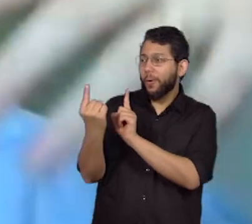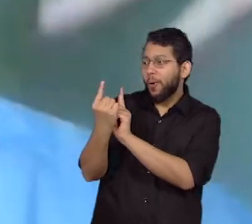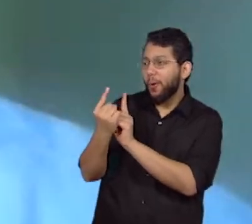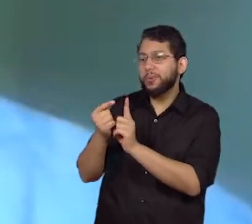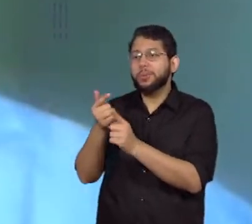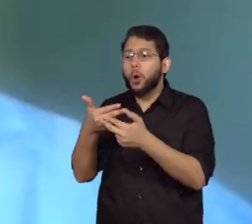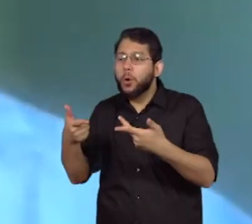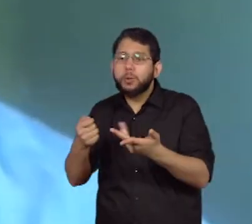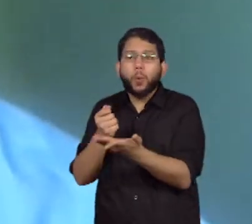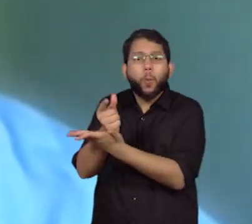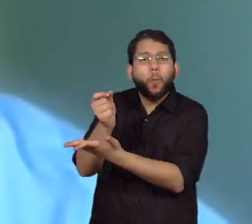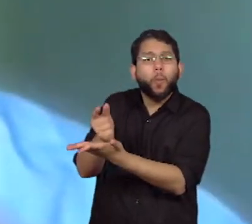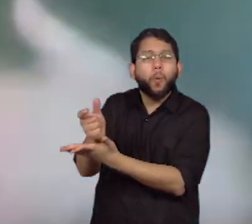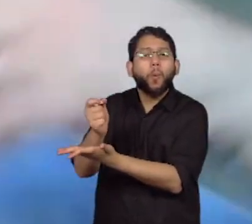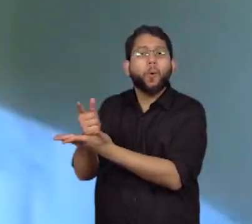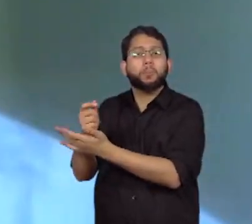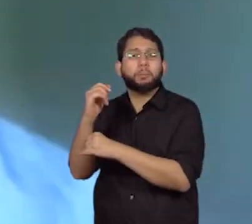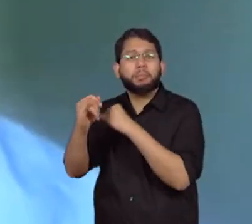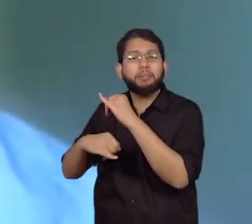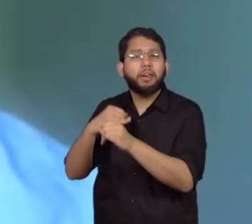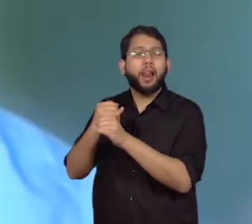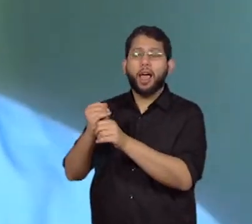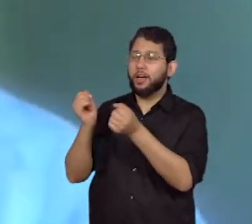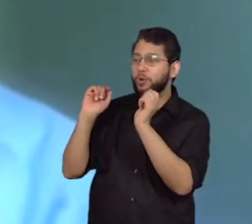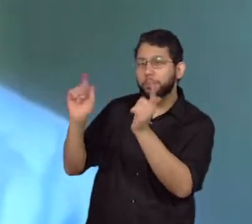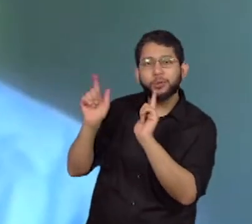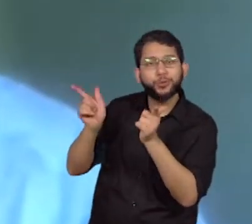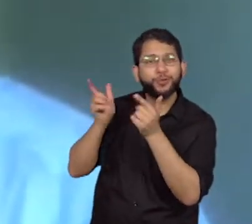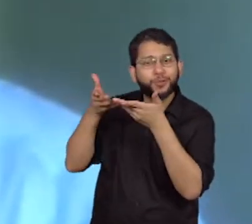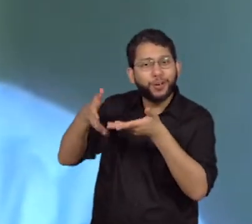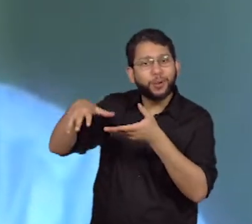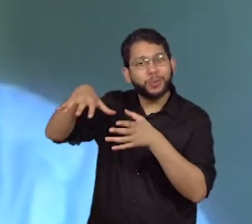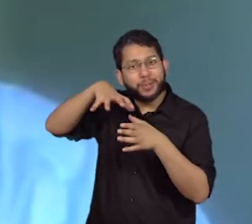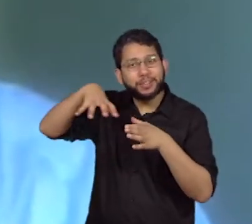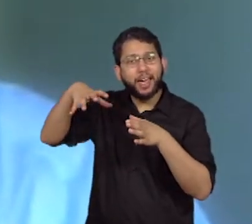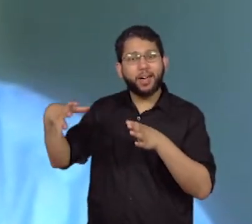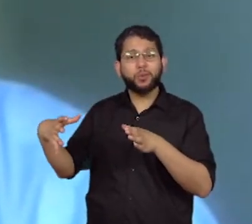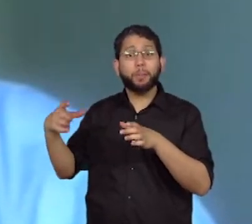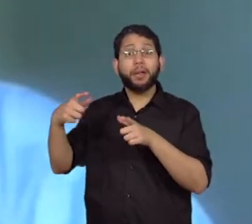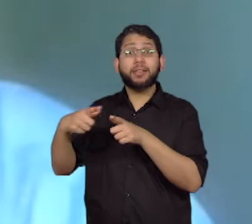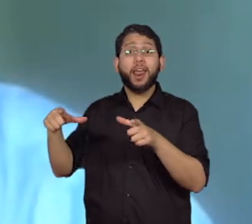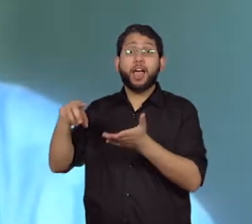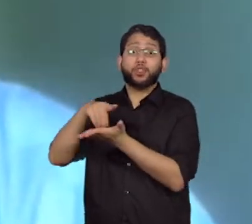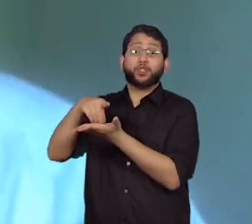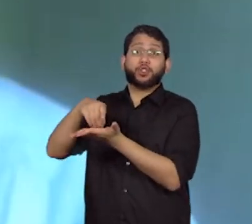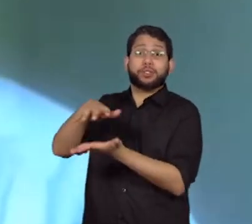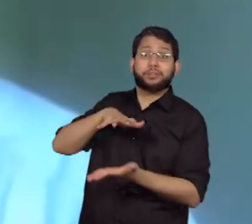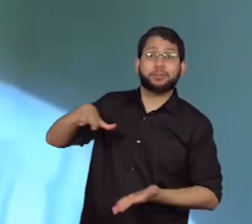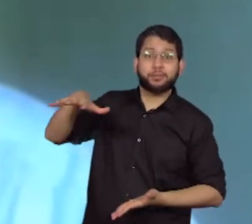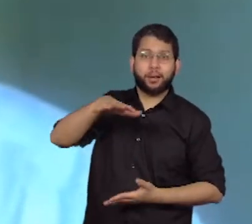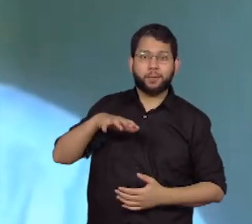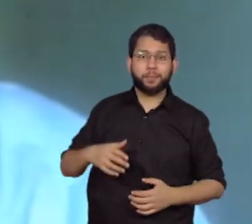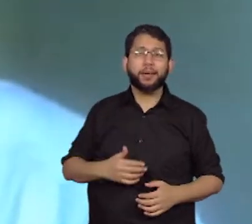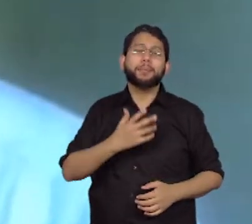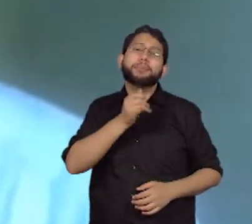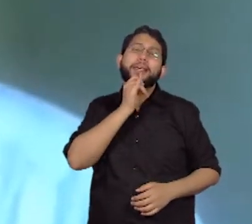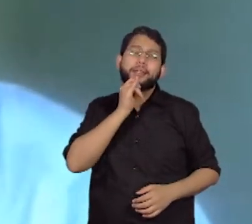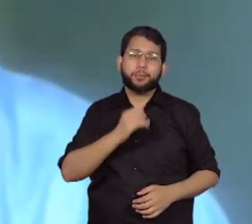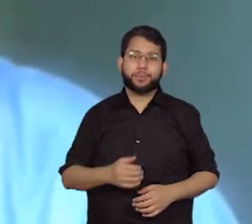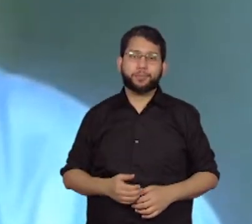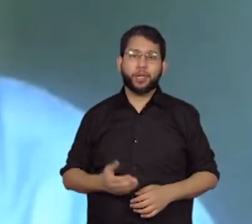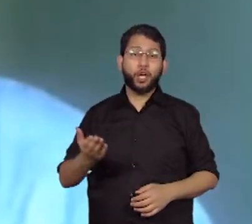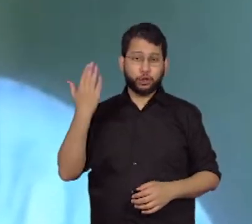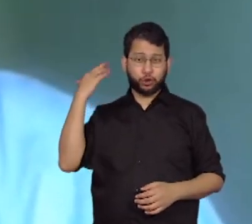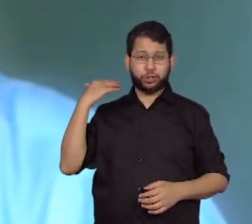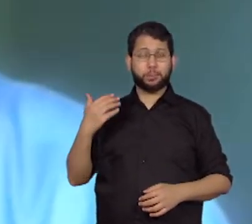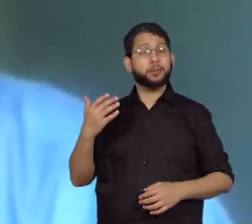faz compras, se diverte no mundo digital. Eu brinco que é mais ou menos a praça, a